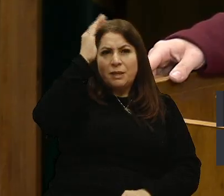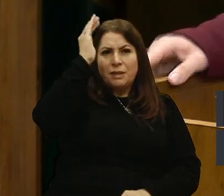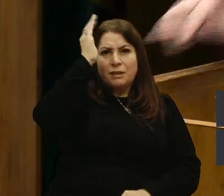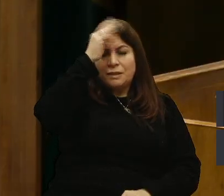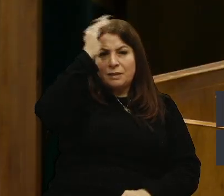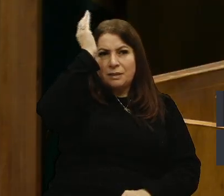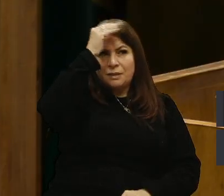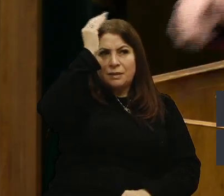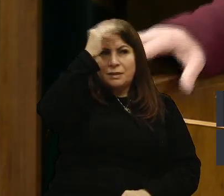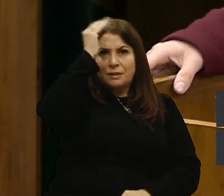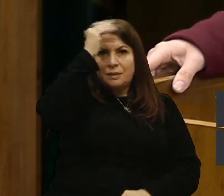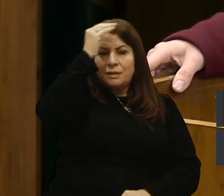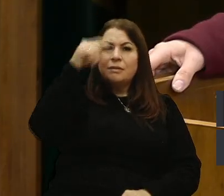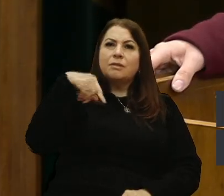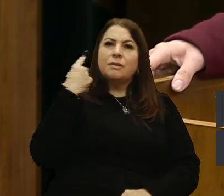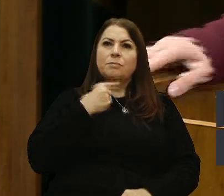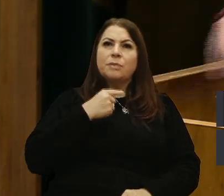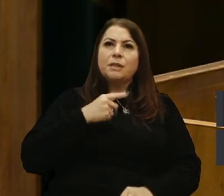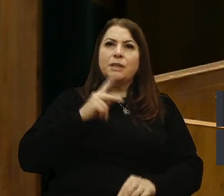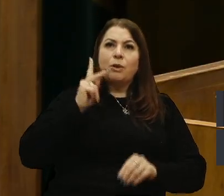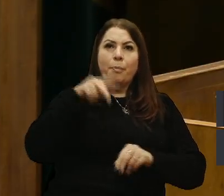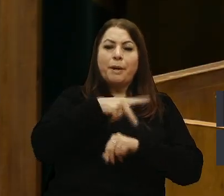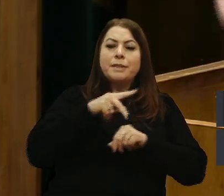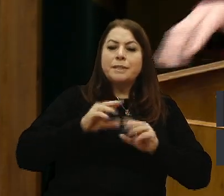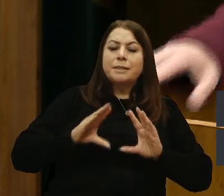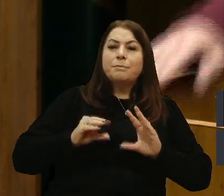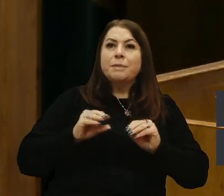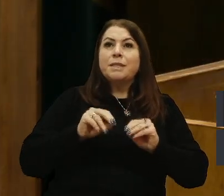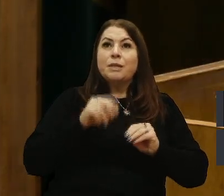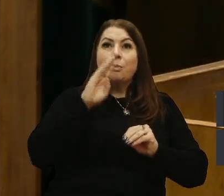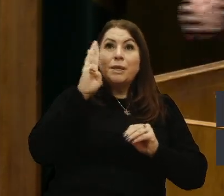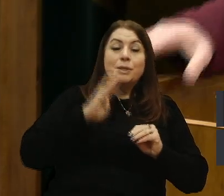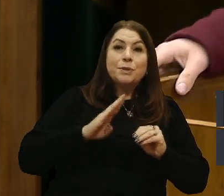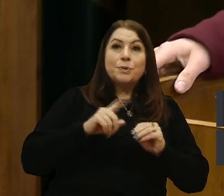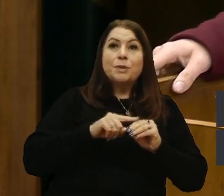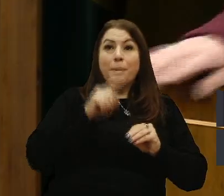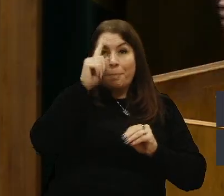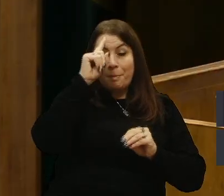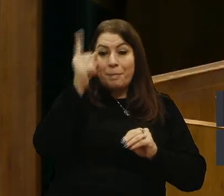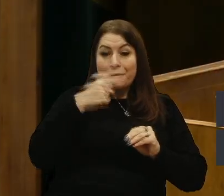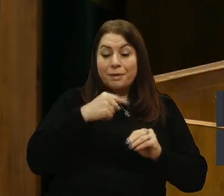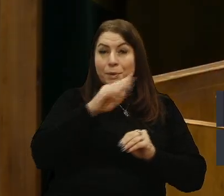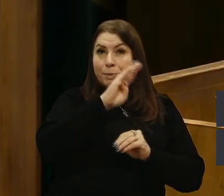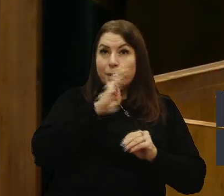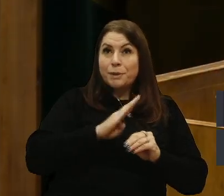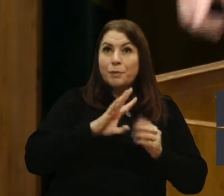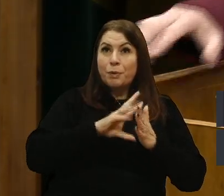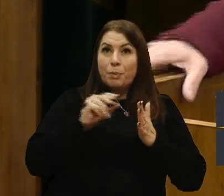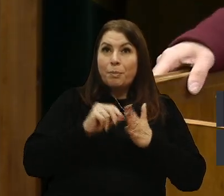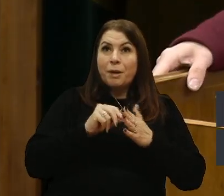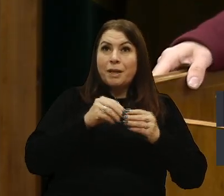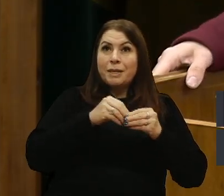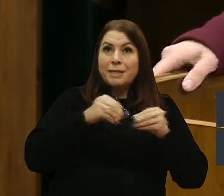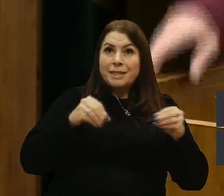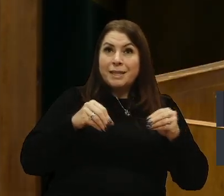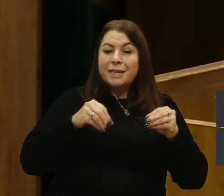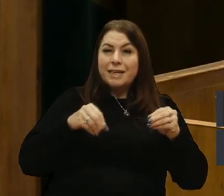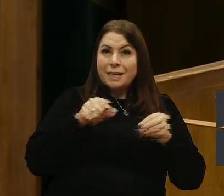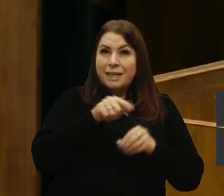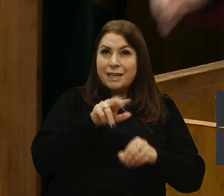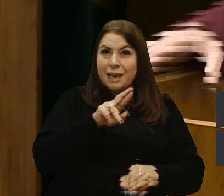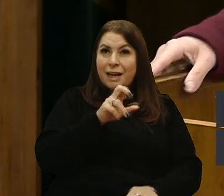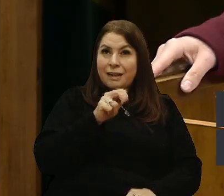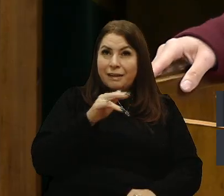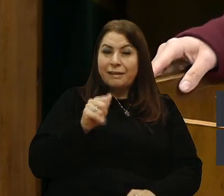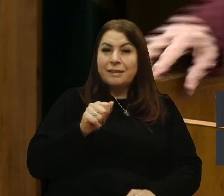um país que ele quer submeter. Quer submeter o Brasil, quer mandar no Brasil, quer roubar as nossas terras raras, quer